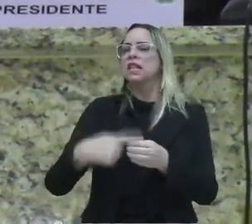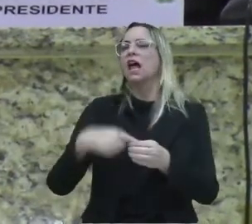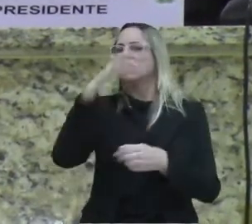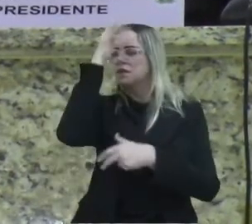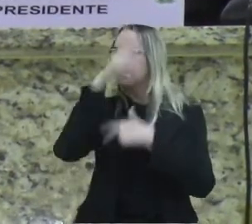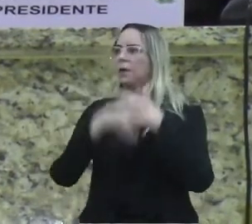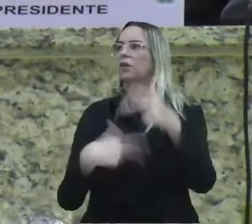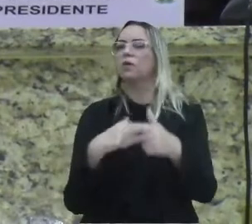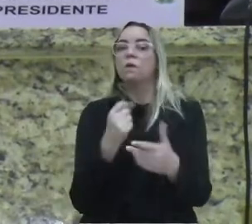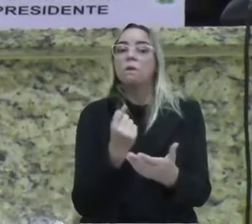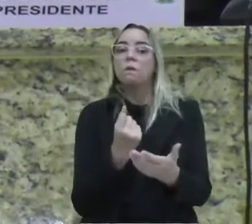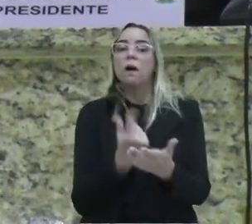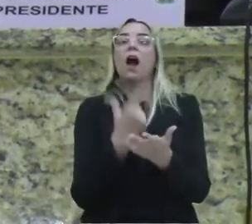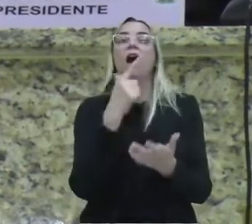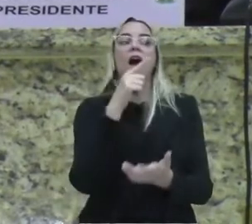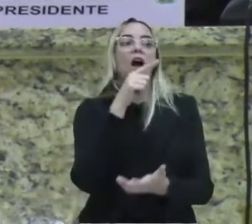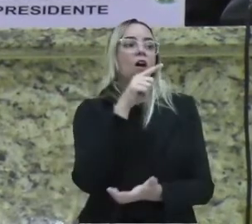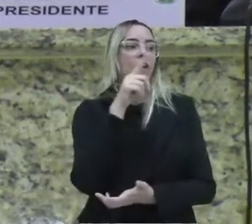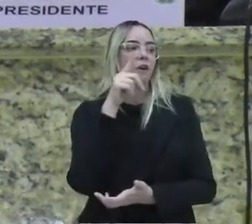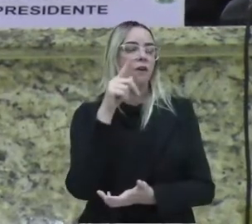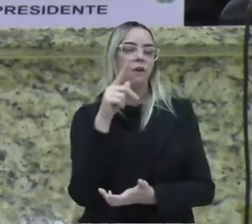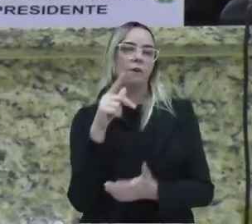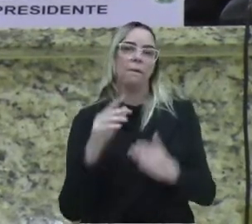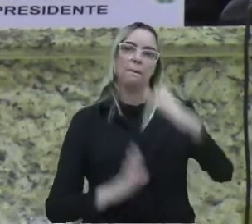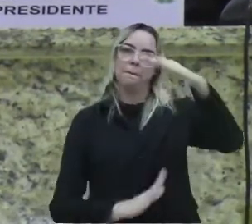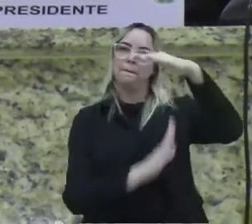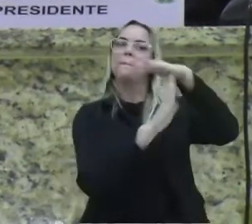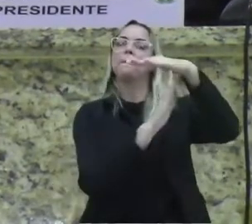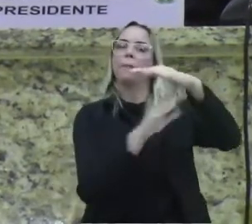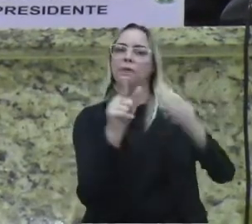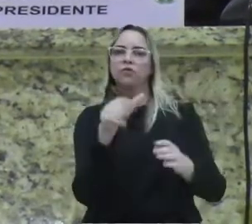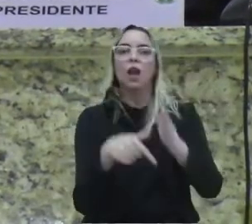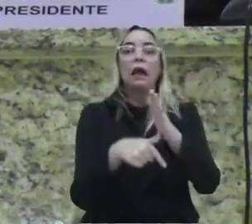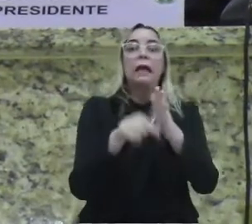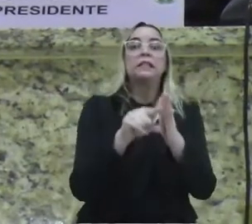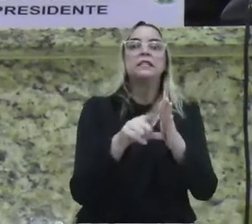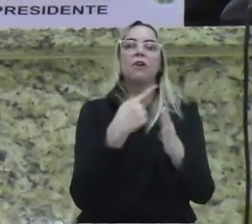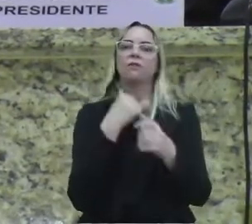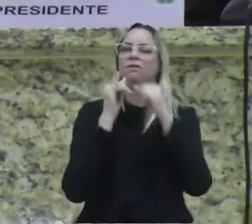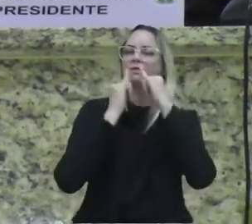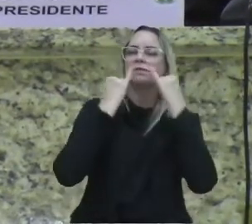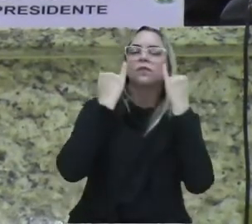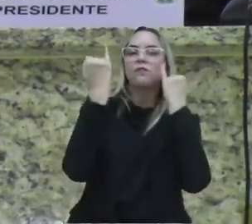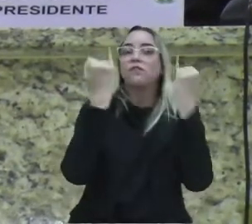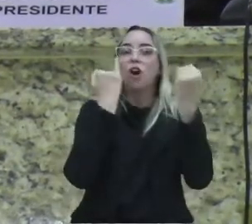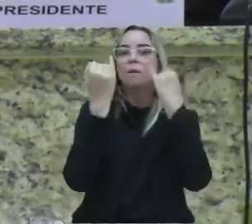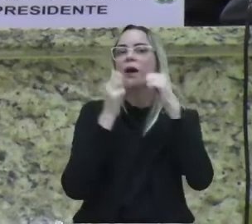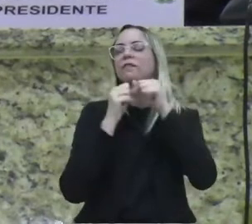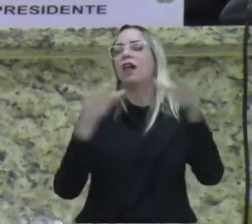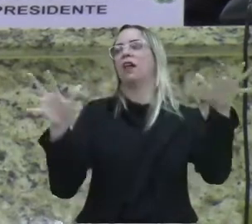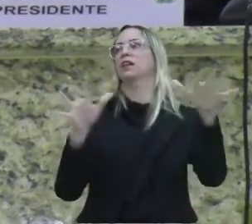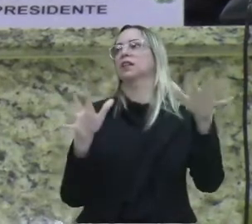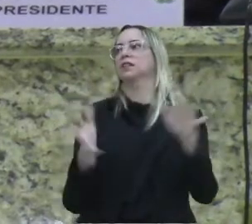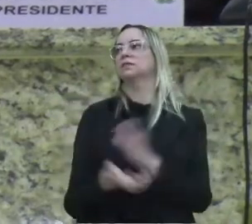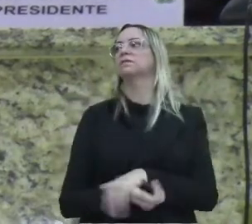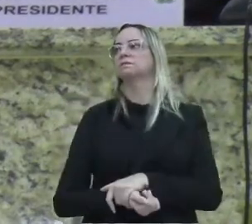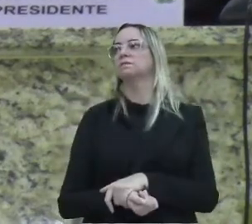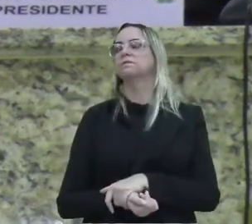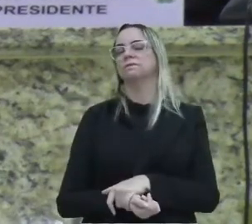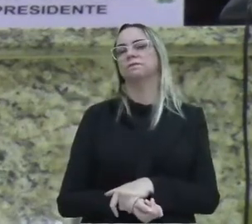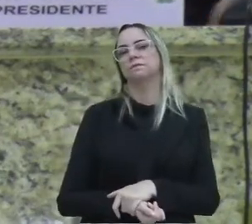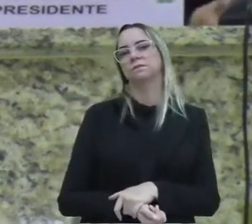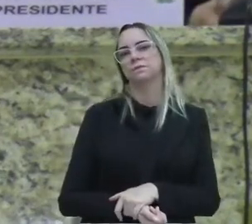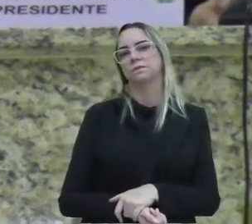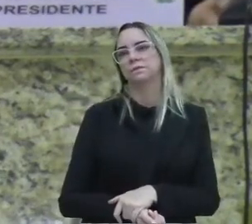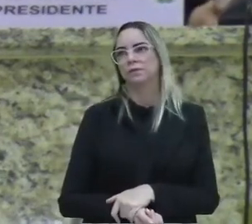receber esse valor, vocês serão informados antes de que se tire um real da conta ou que se faça qualquer acordo.